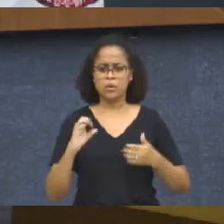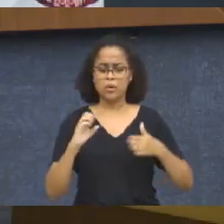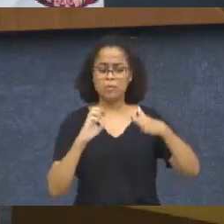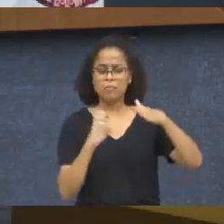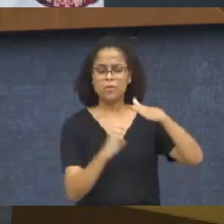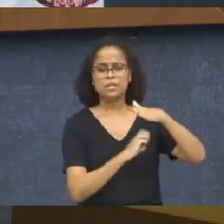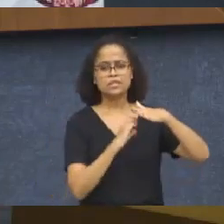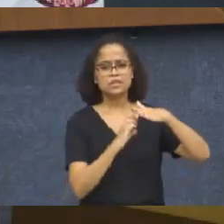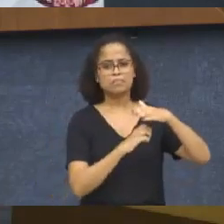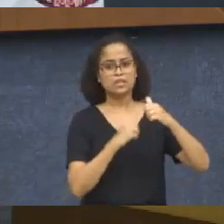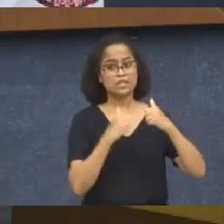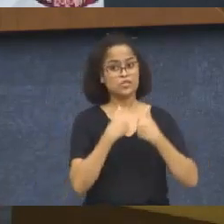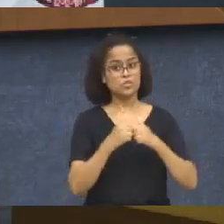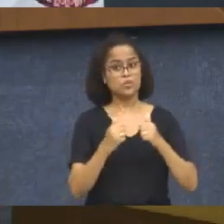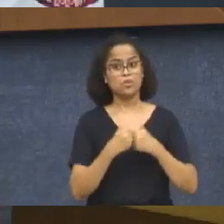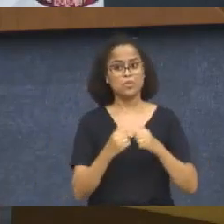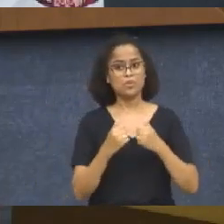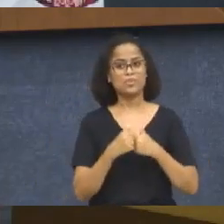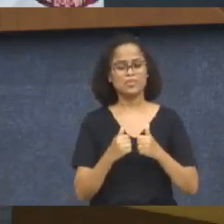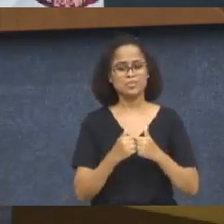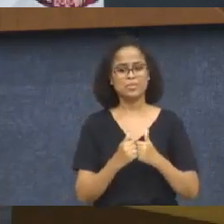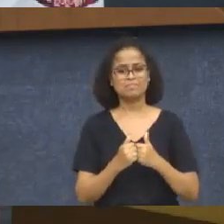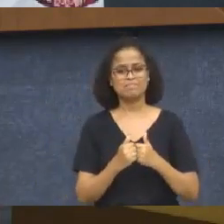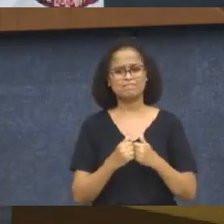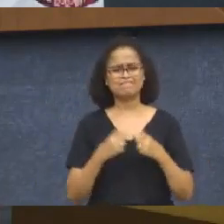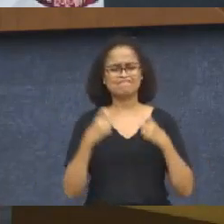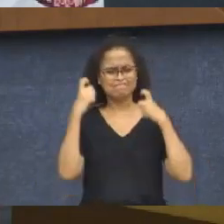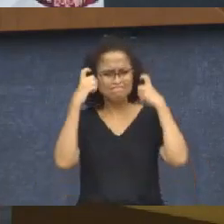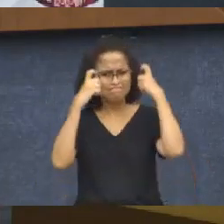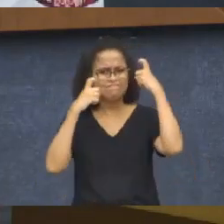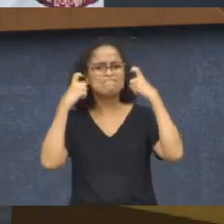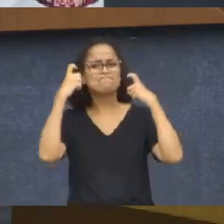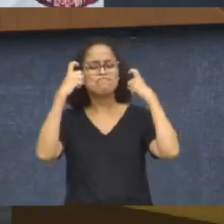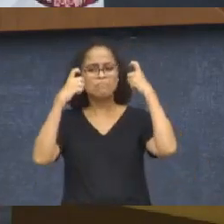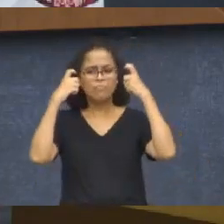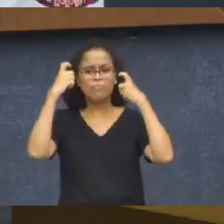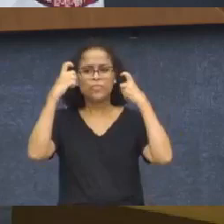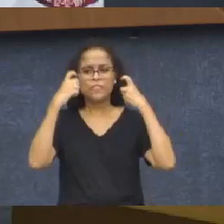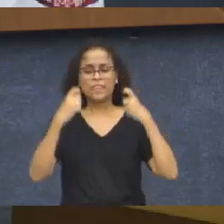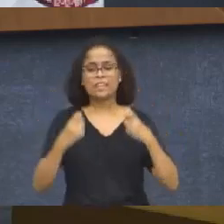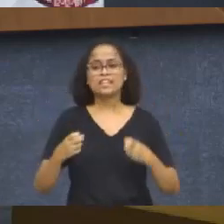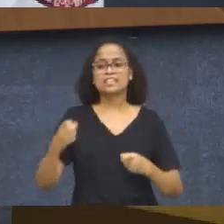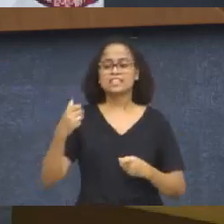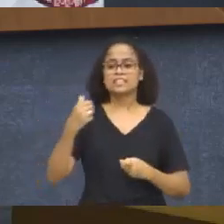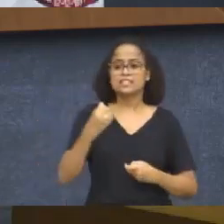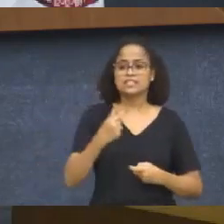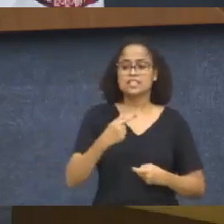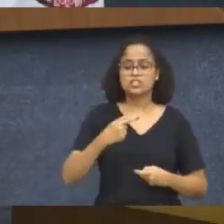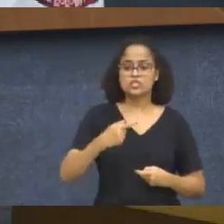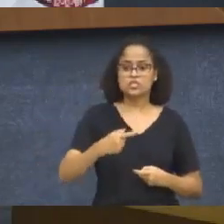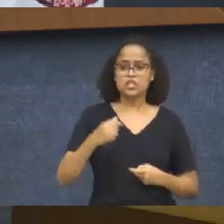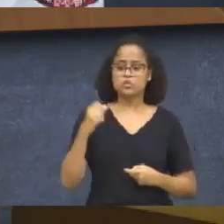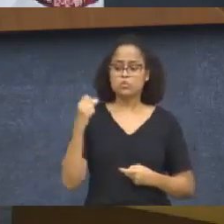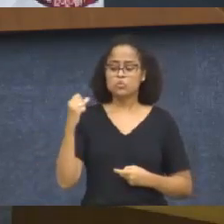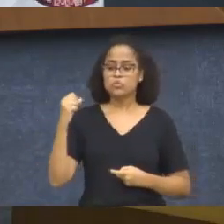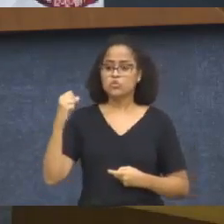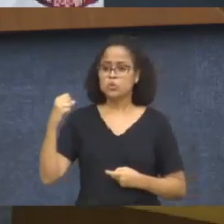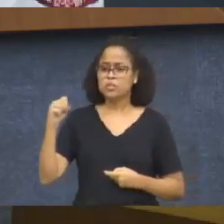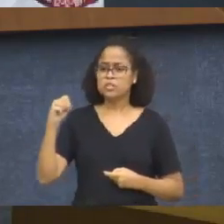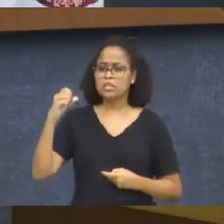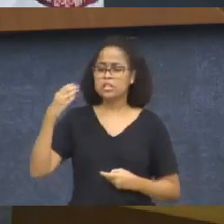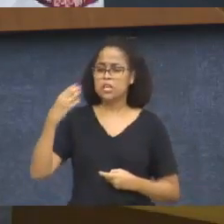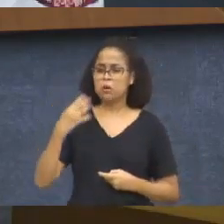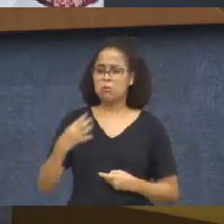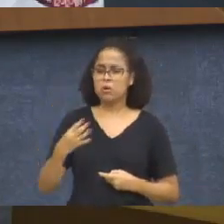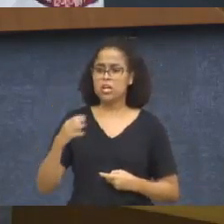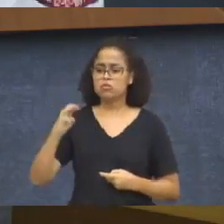muito, presidente. Isso me preocupa muito. São 784 milhões que as empresas de ônibus querem para